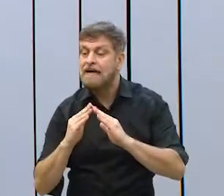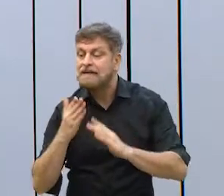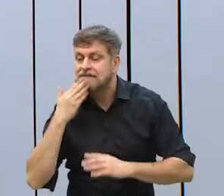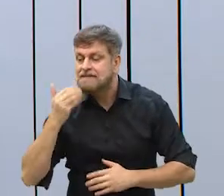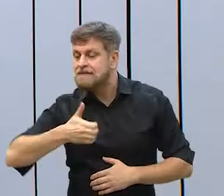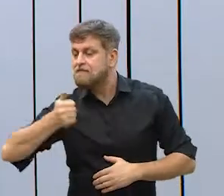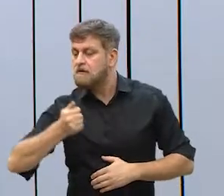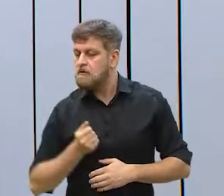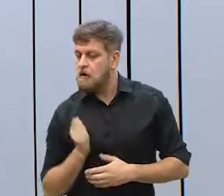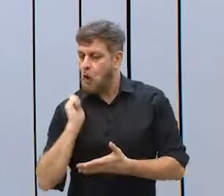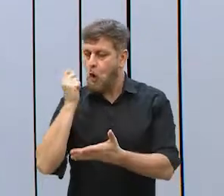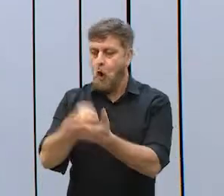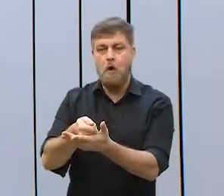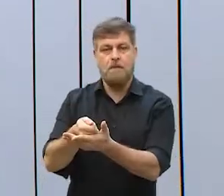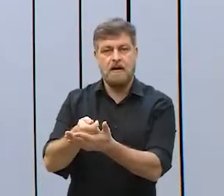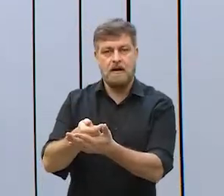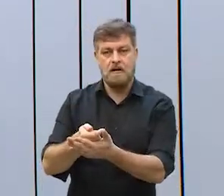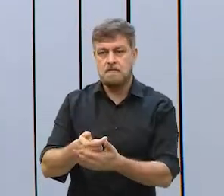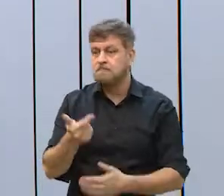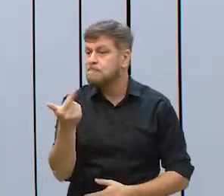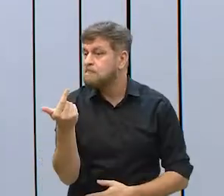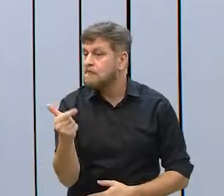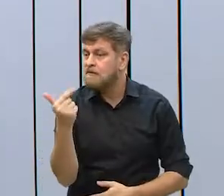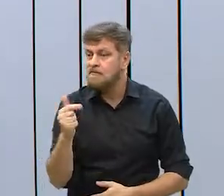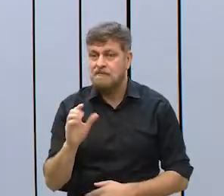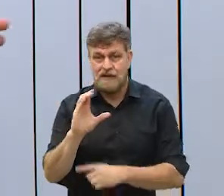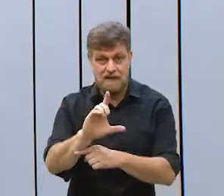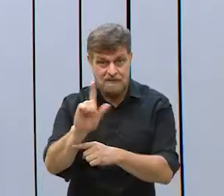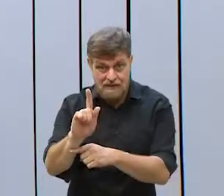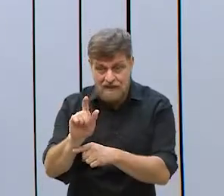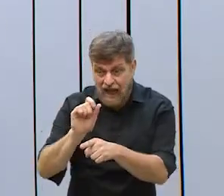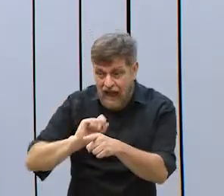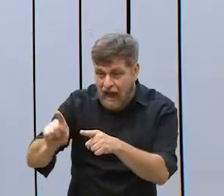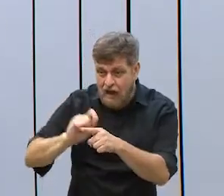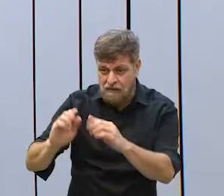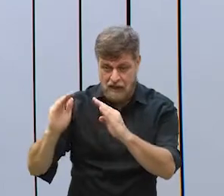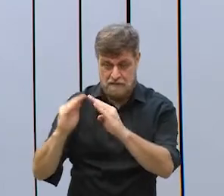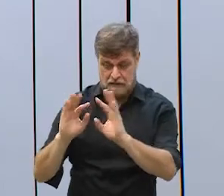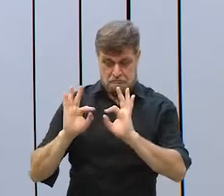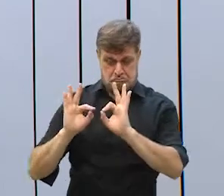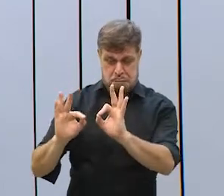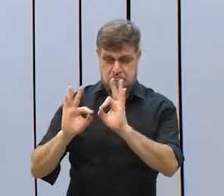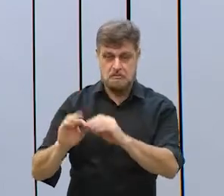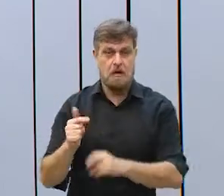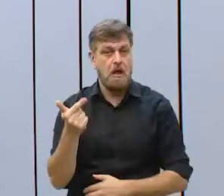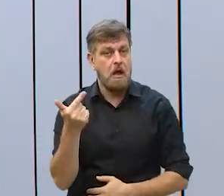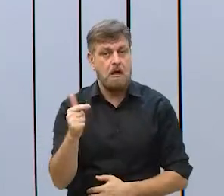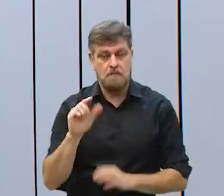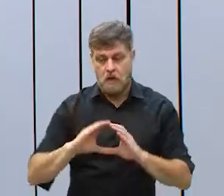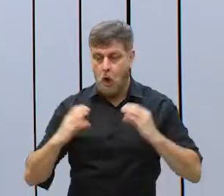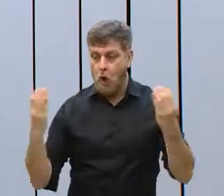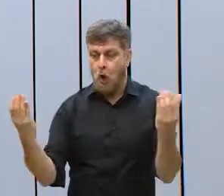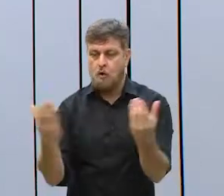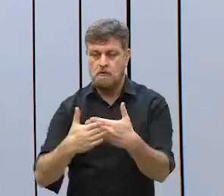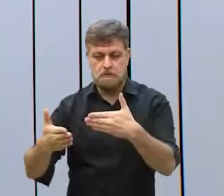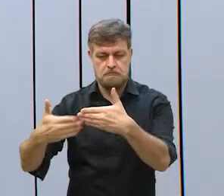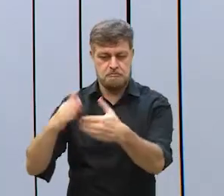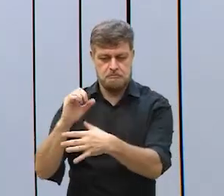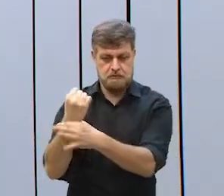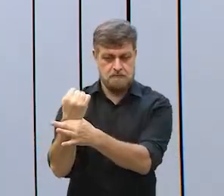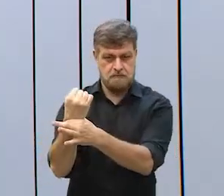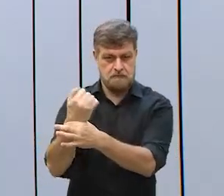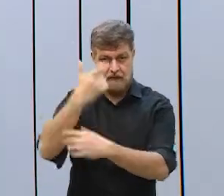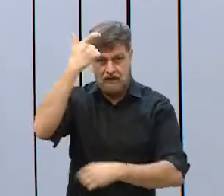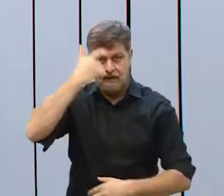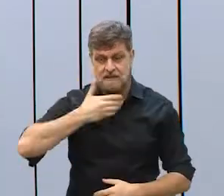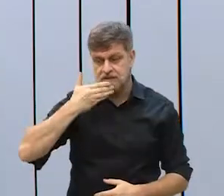possa hoje financeiramente, eu não tenho essa opção ali de alugar uma casa ou um condomínio fechado, se amanhã eu melhorar um